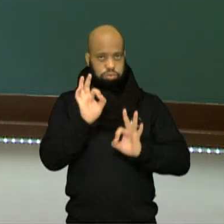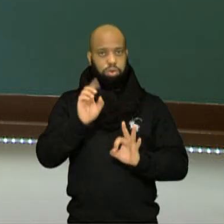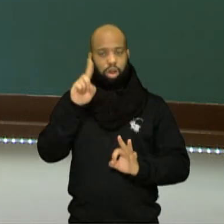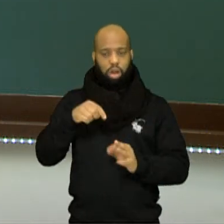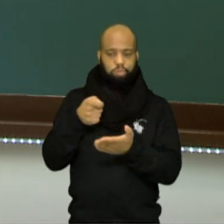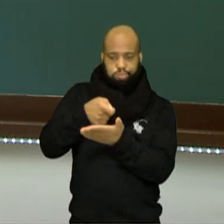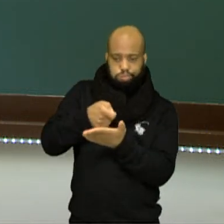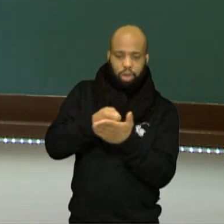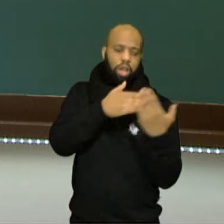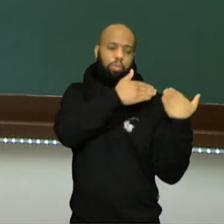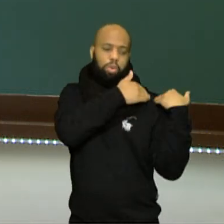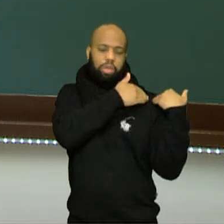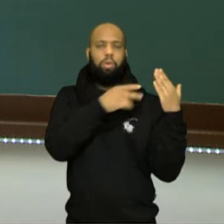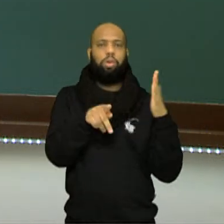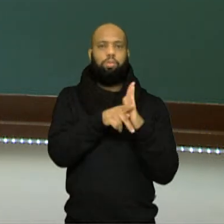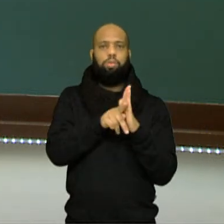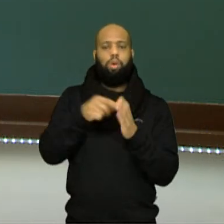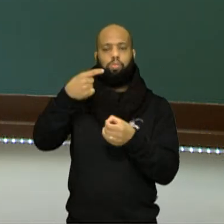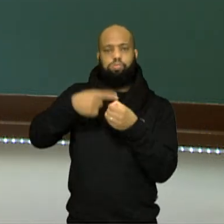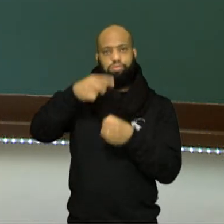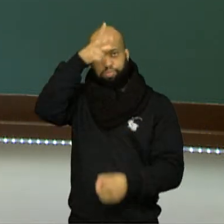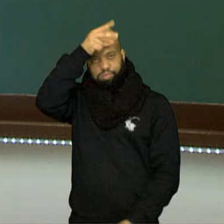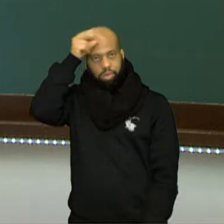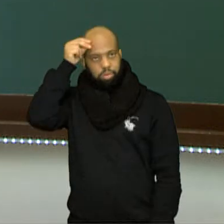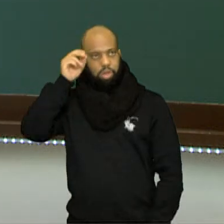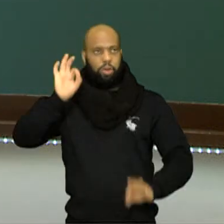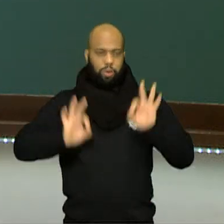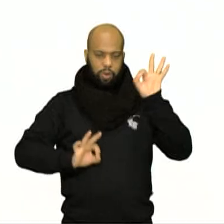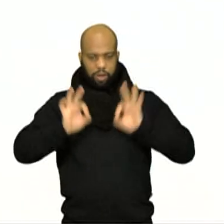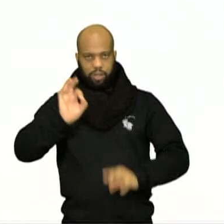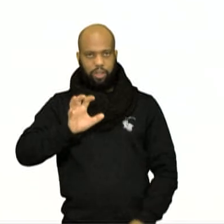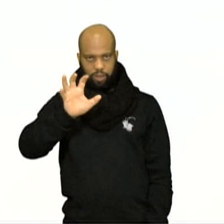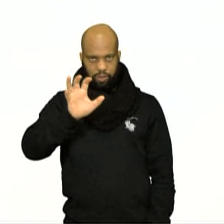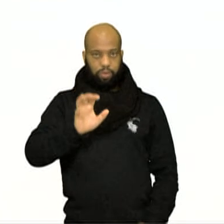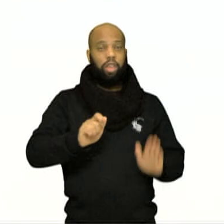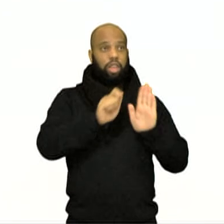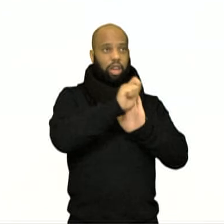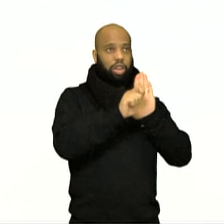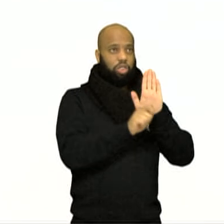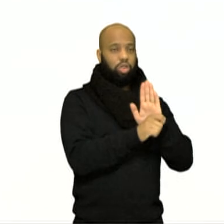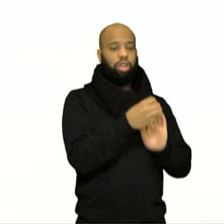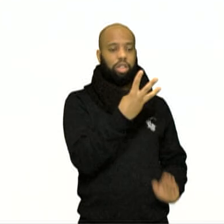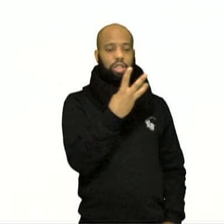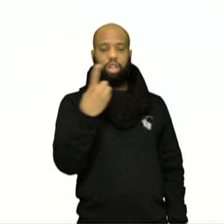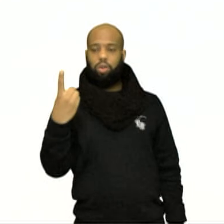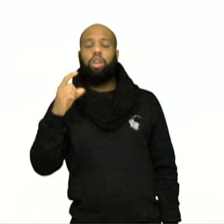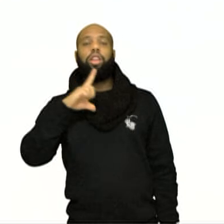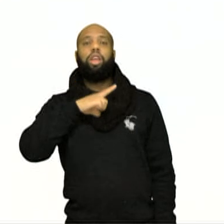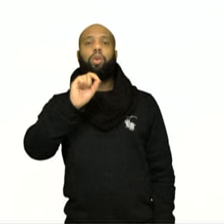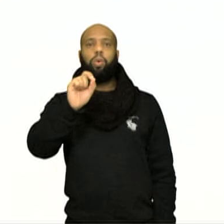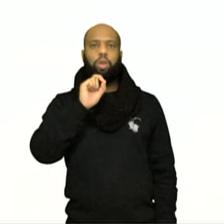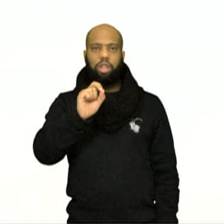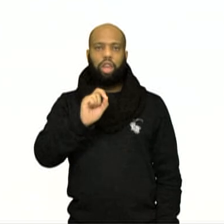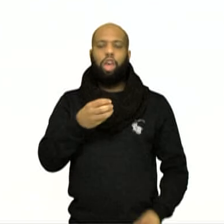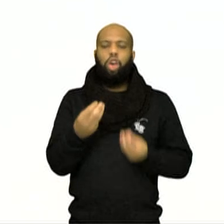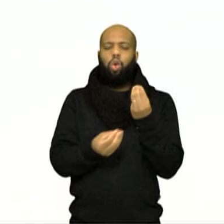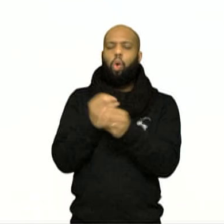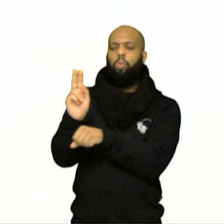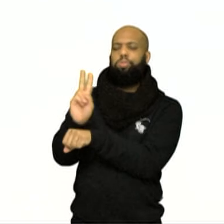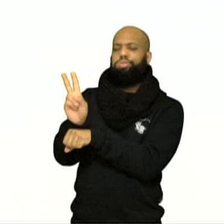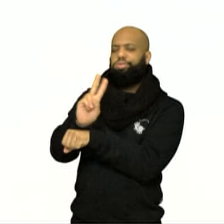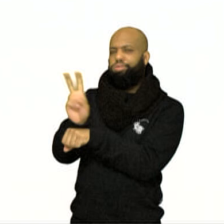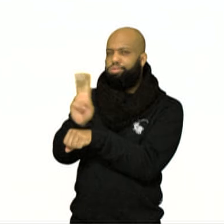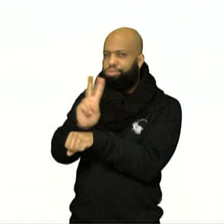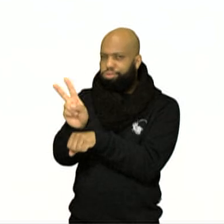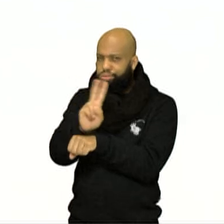do município organizar tudo isso, certo? No artigo 31, nós temos a questão da fiscalização